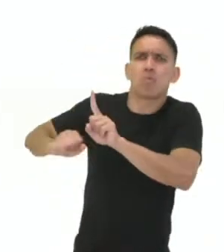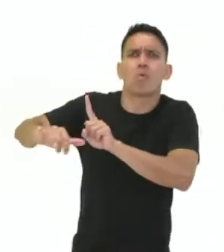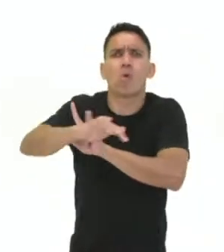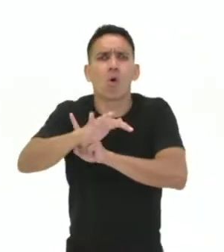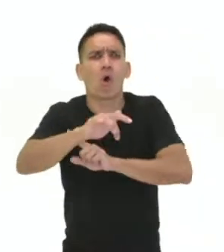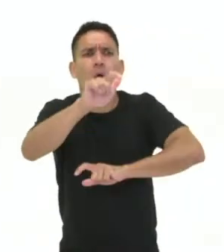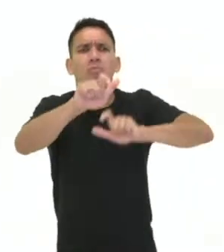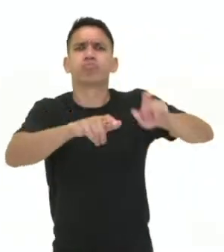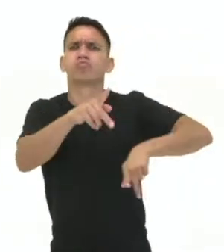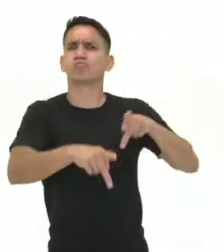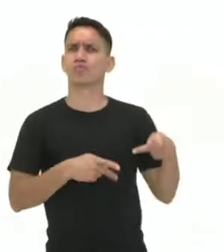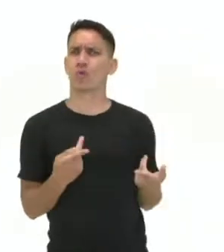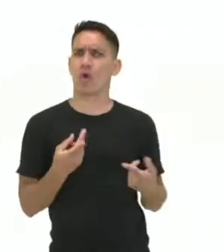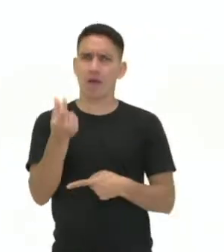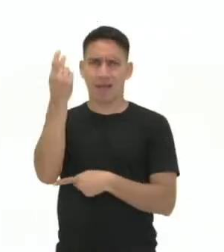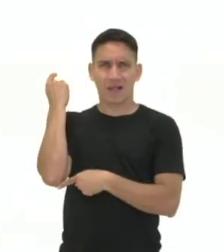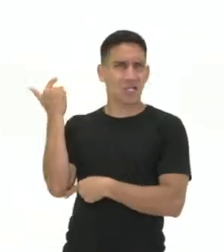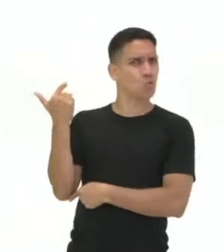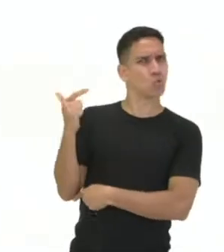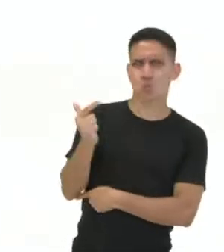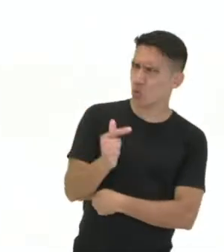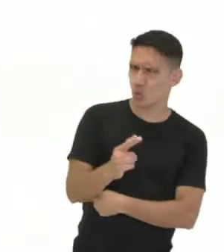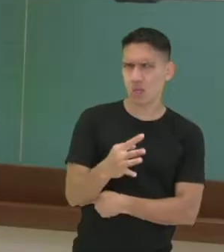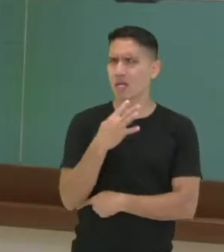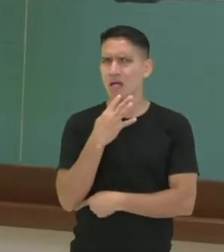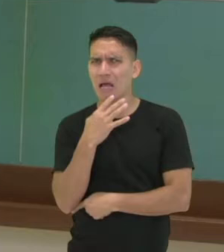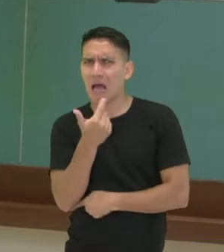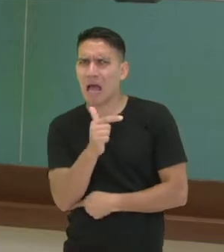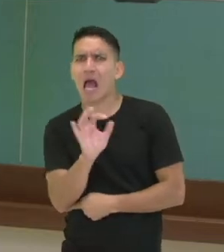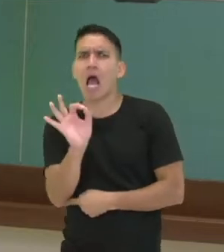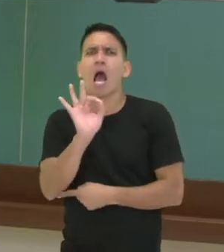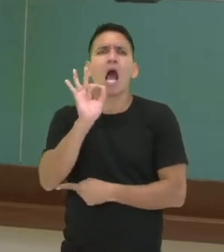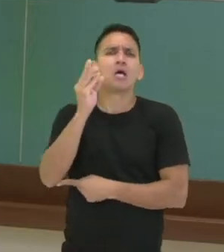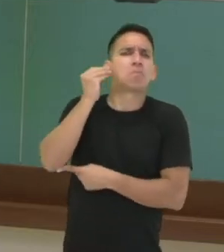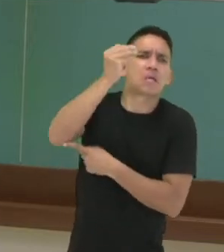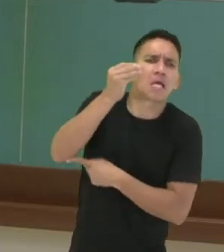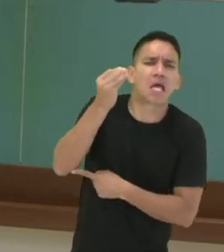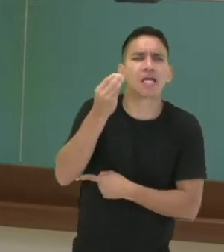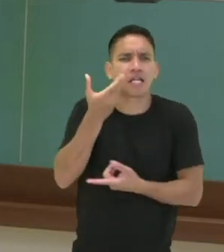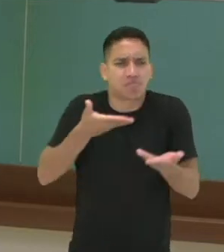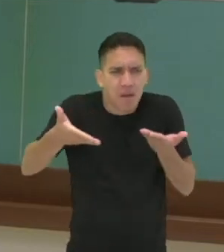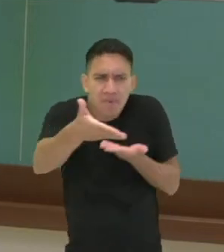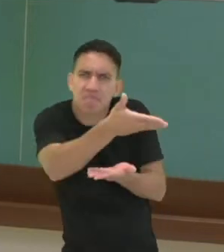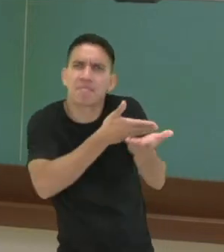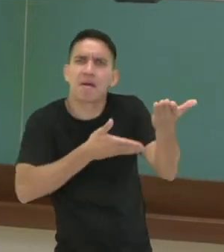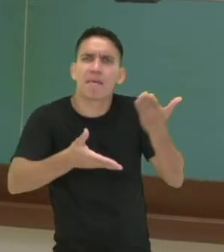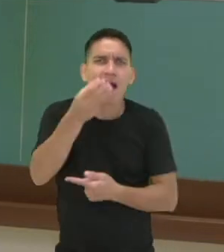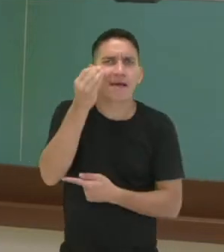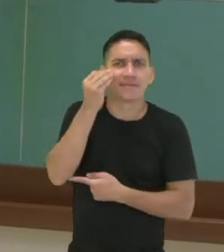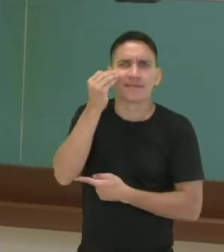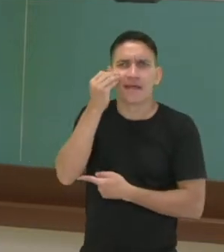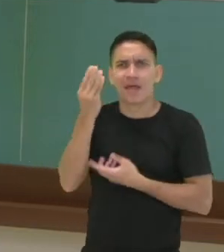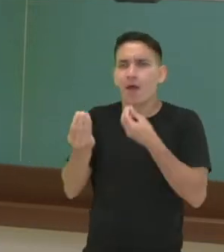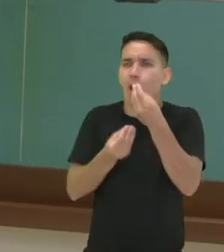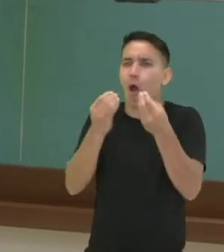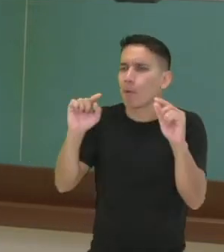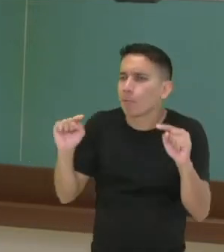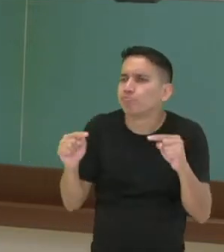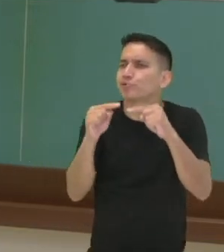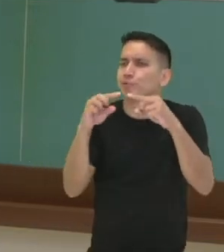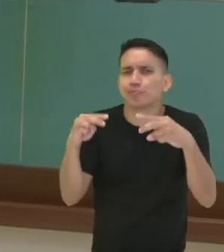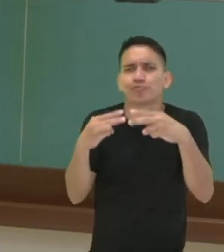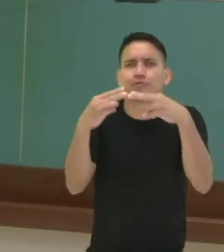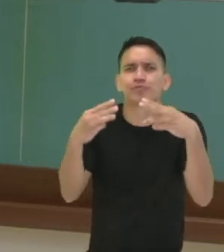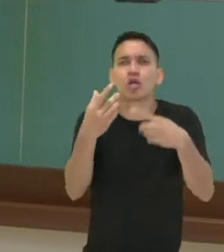política? Será que não havia experiência de integração, de busca de consensos em